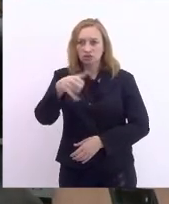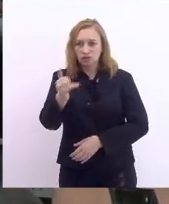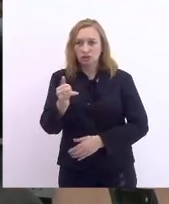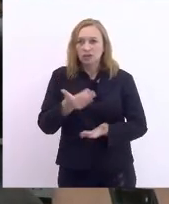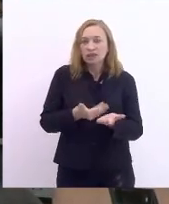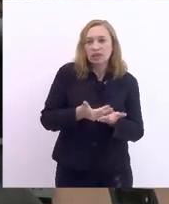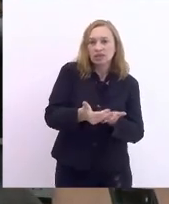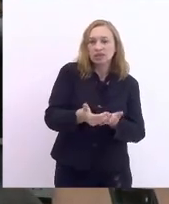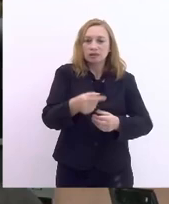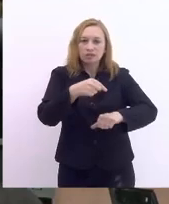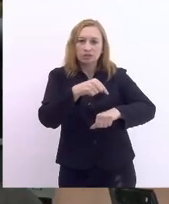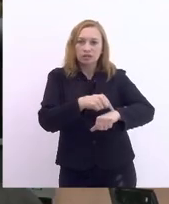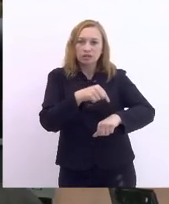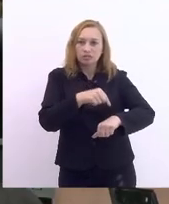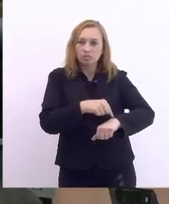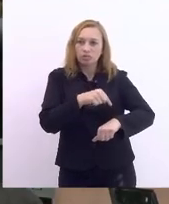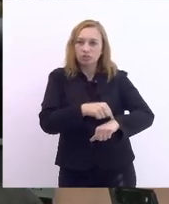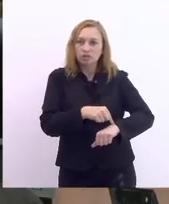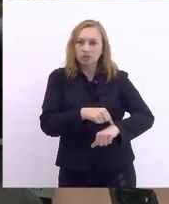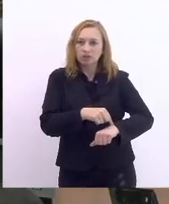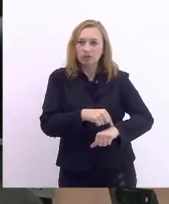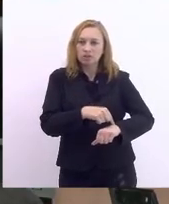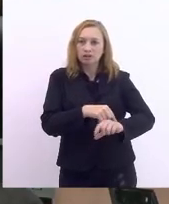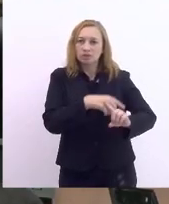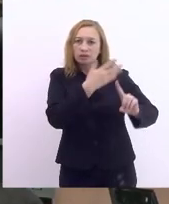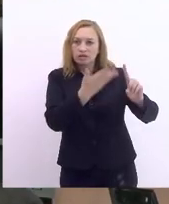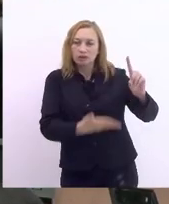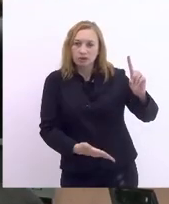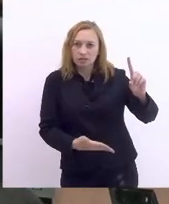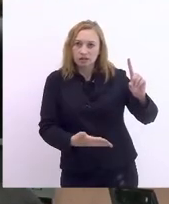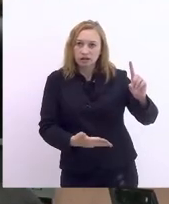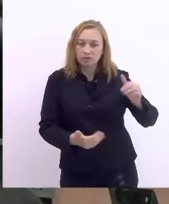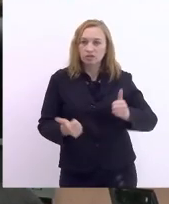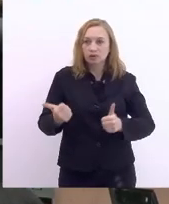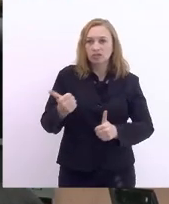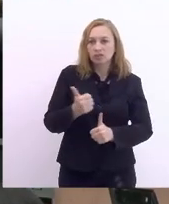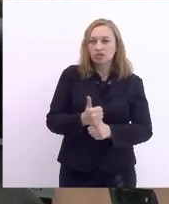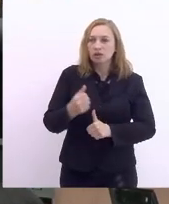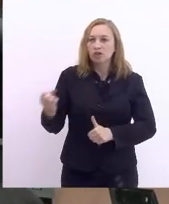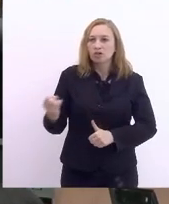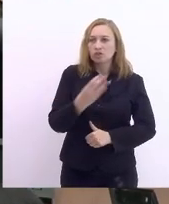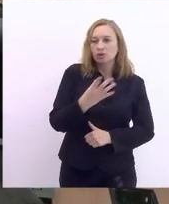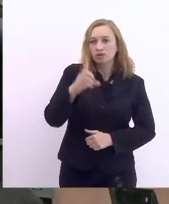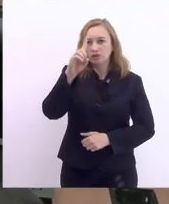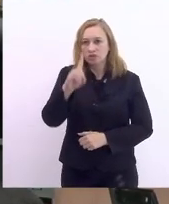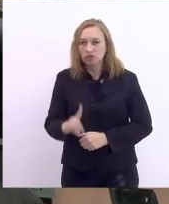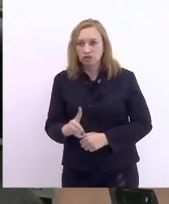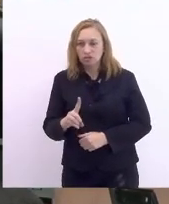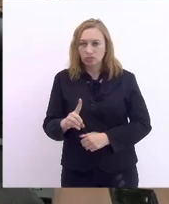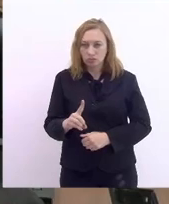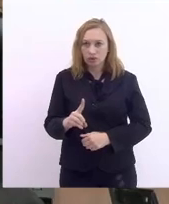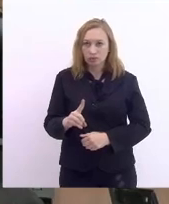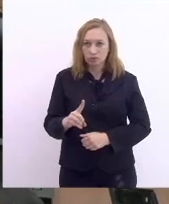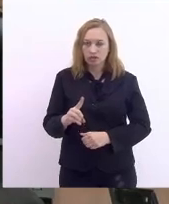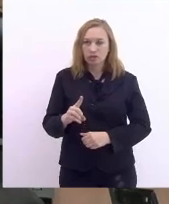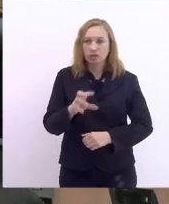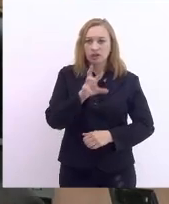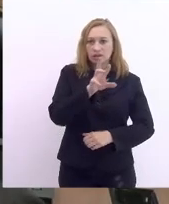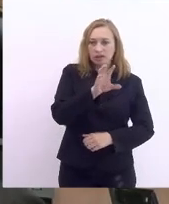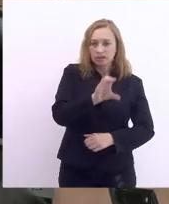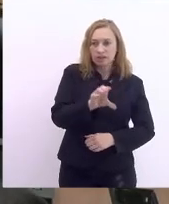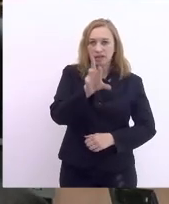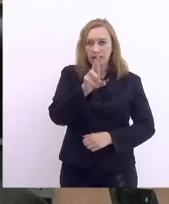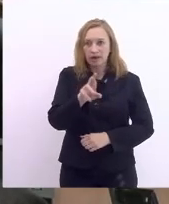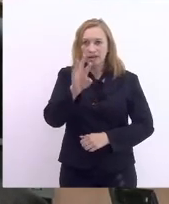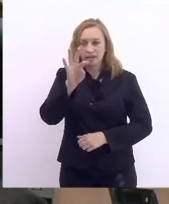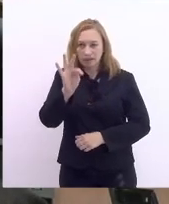inicia neste momento a solenidade de posse da nova diretoria executiva do crp-rj